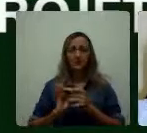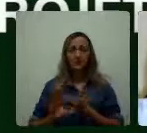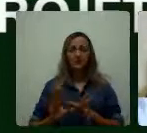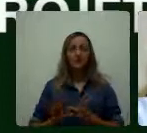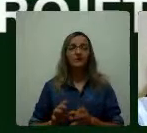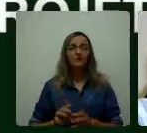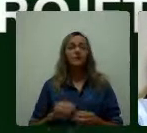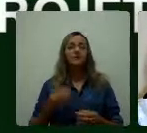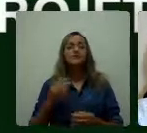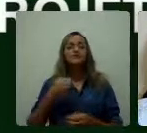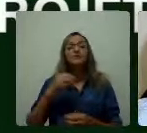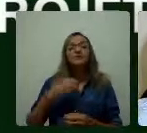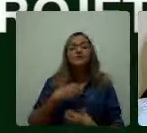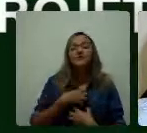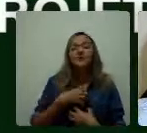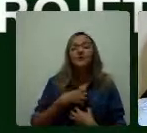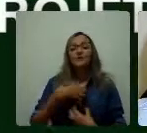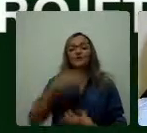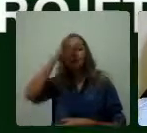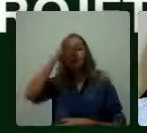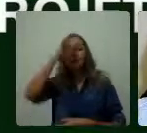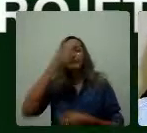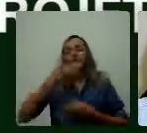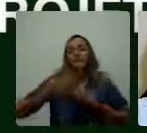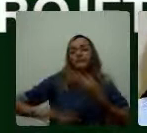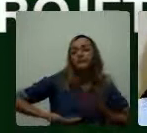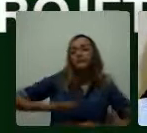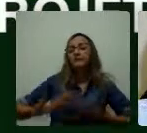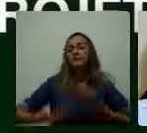das entregas que a gente vai